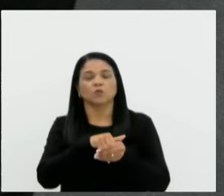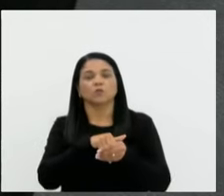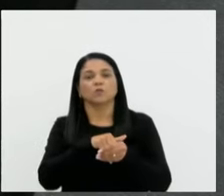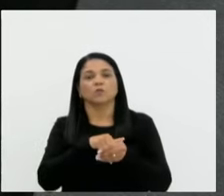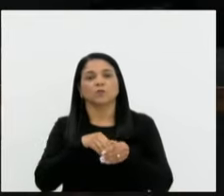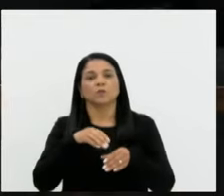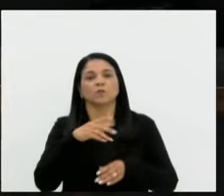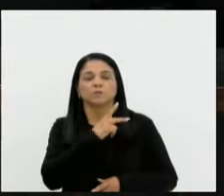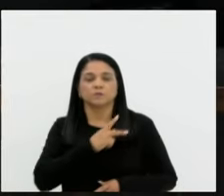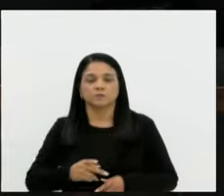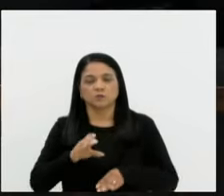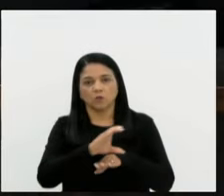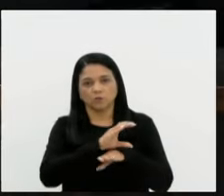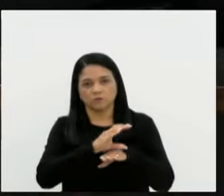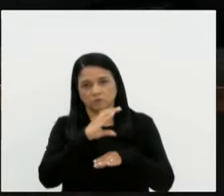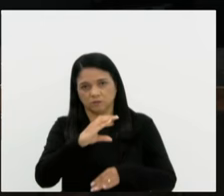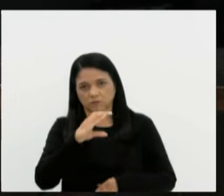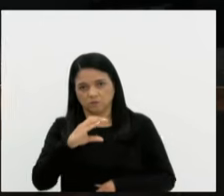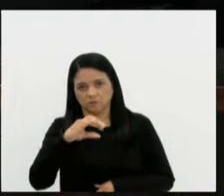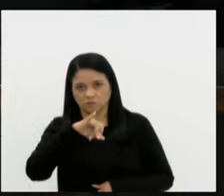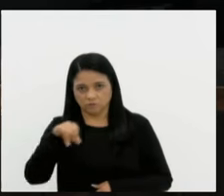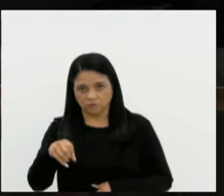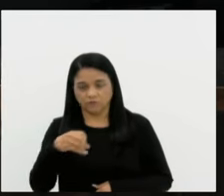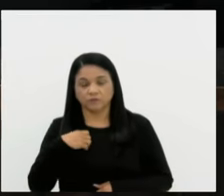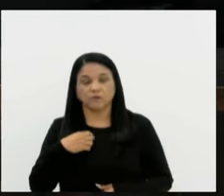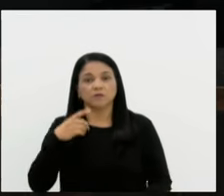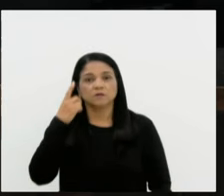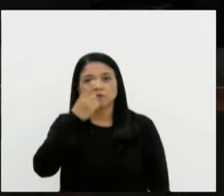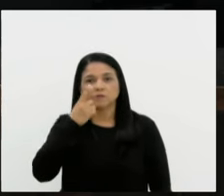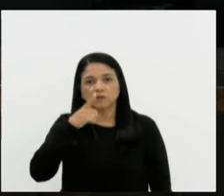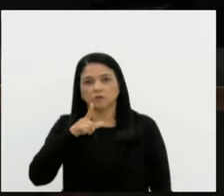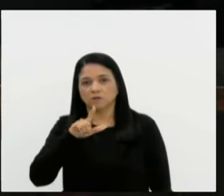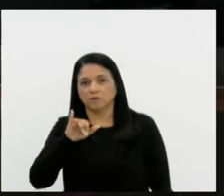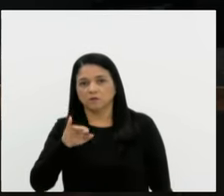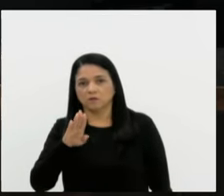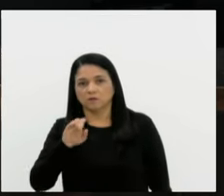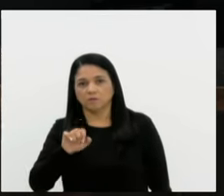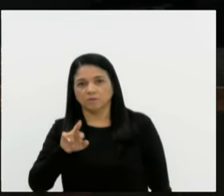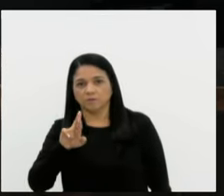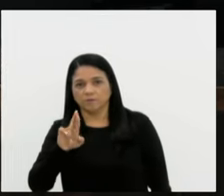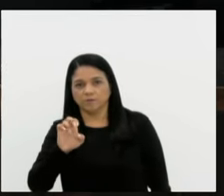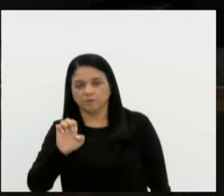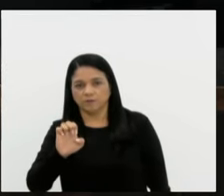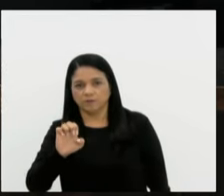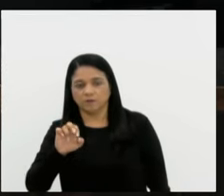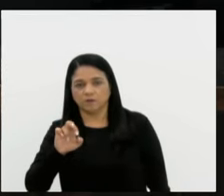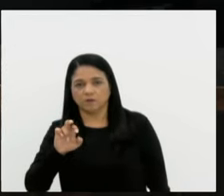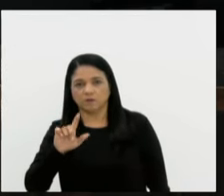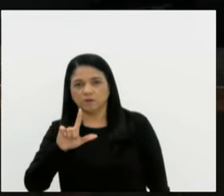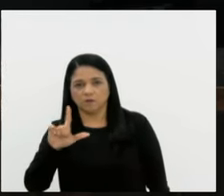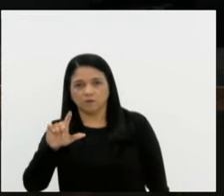Amorim. Obrigado, deputado. Deputado Librelon, está com áudio aí agora? Eu vi que o senhor entrou.